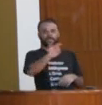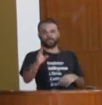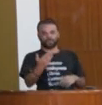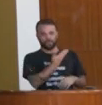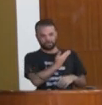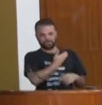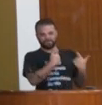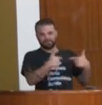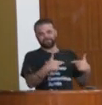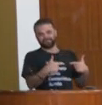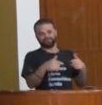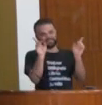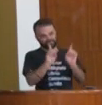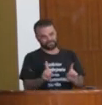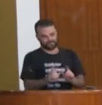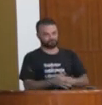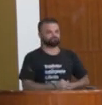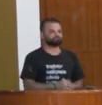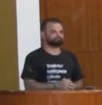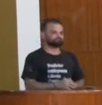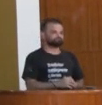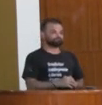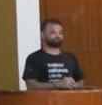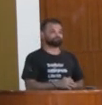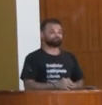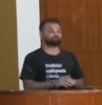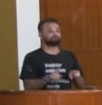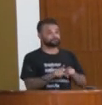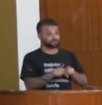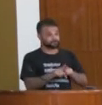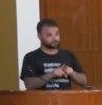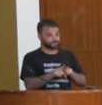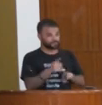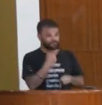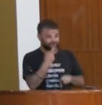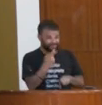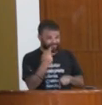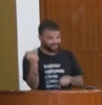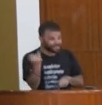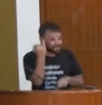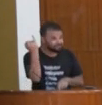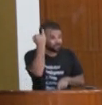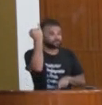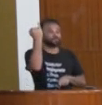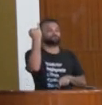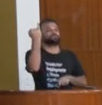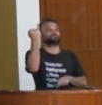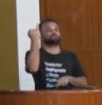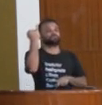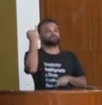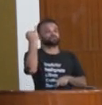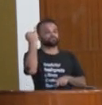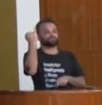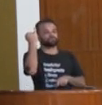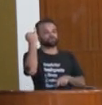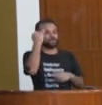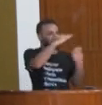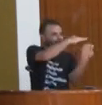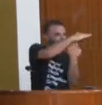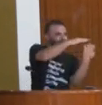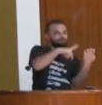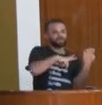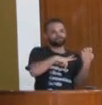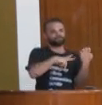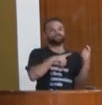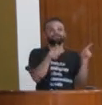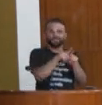tipo de deficiência. Destaco aqui da importância das empresas privadas também